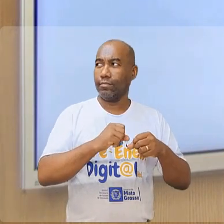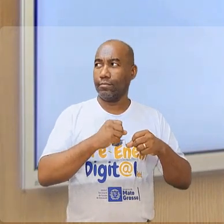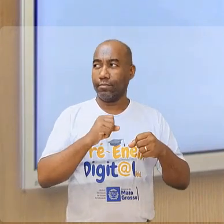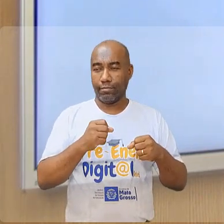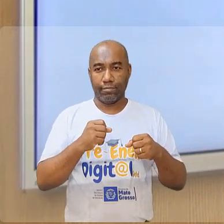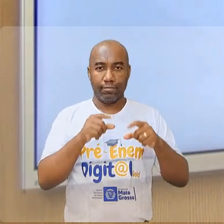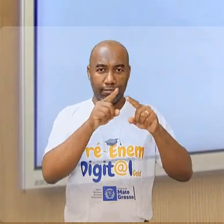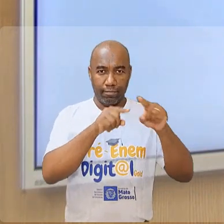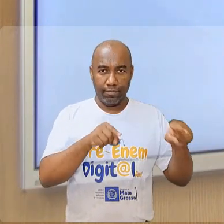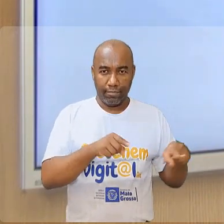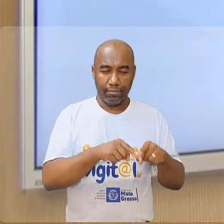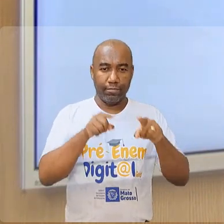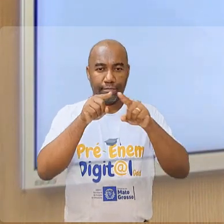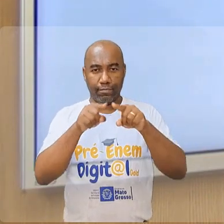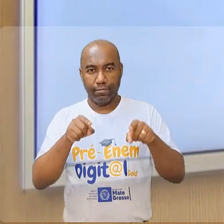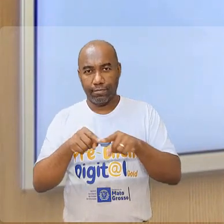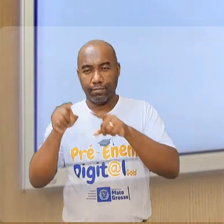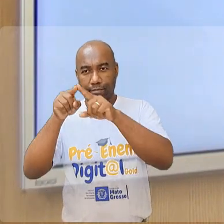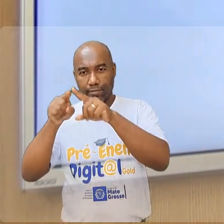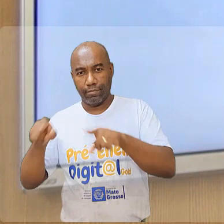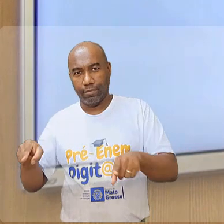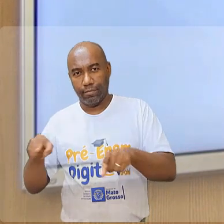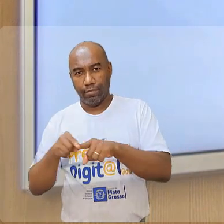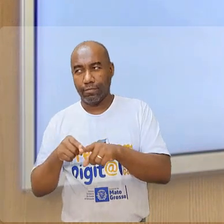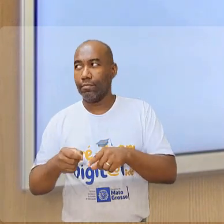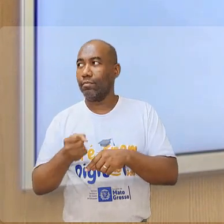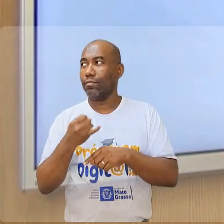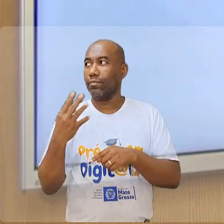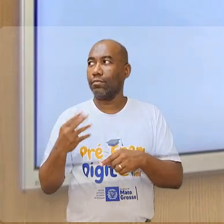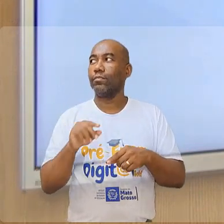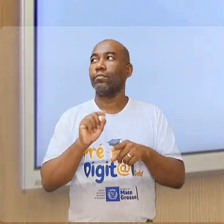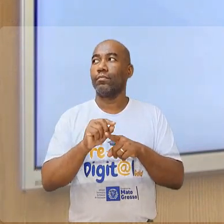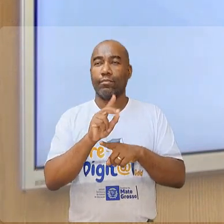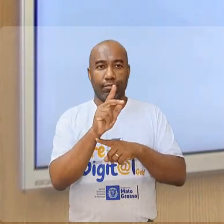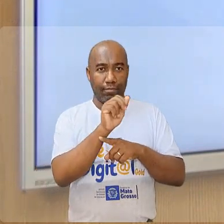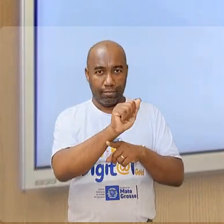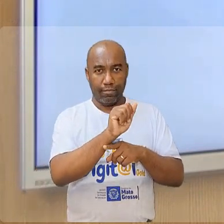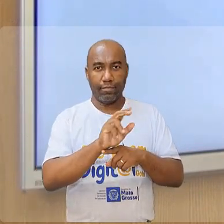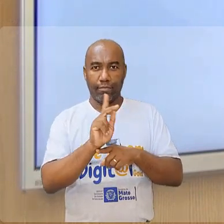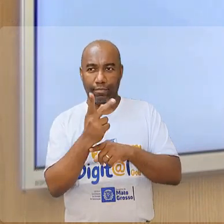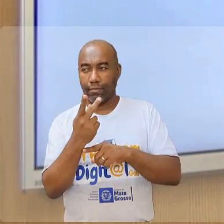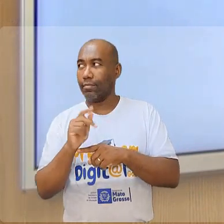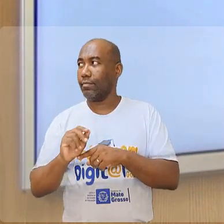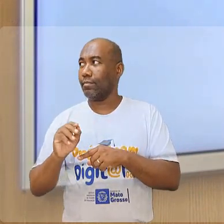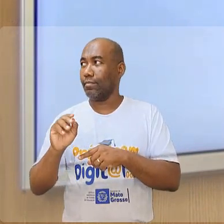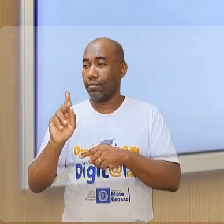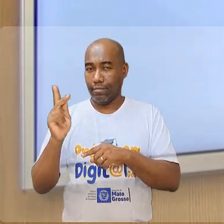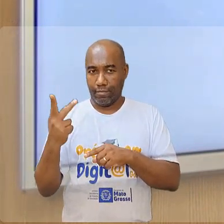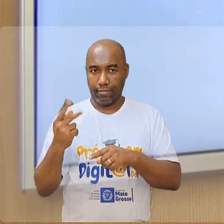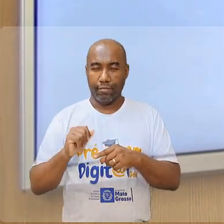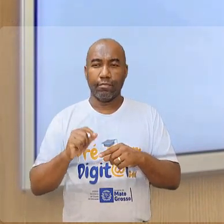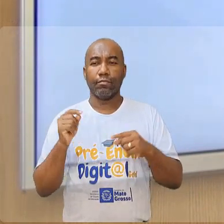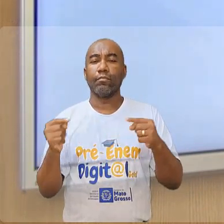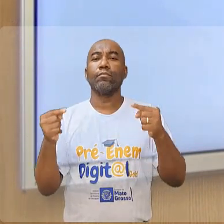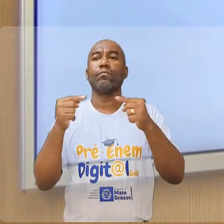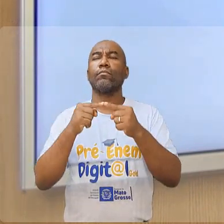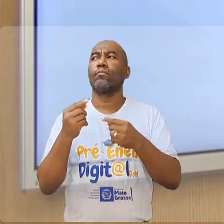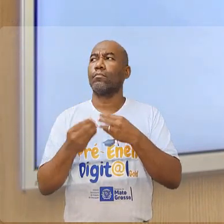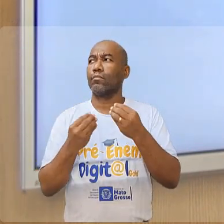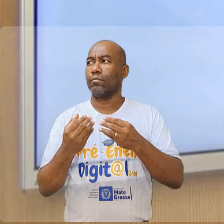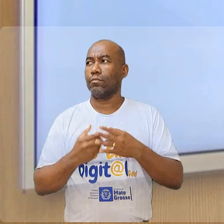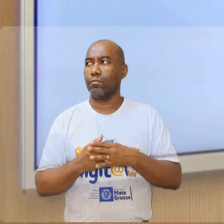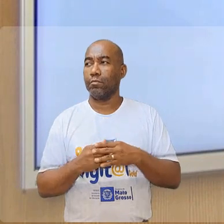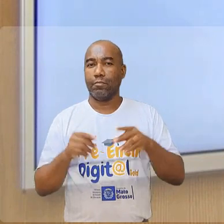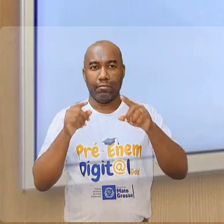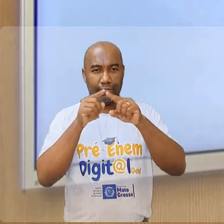e a terceira é do Triângulo pequeno desvio médio com o triângulo pequeno e agora vamos dar uma olhadinha